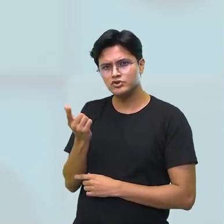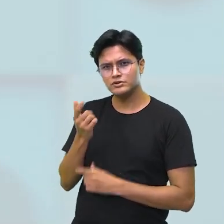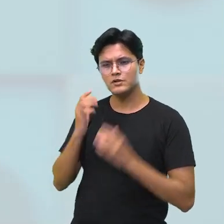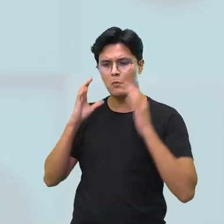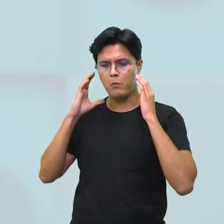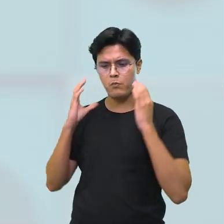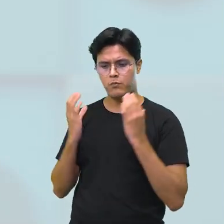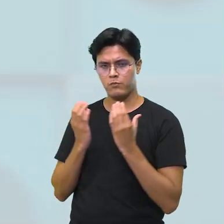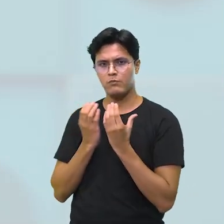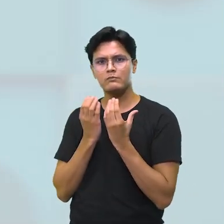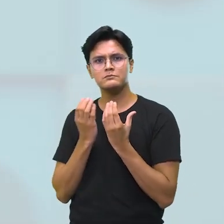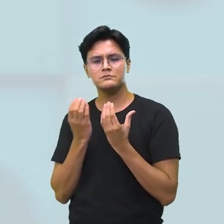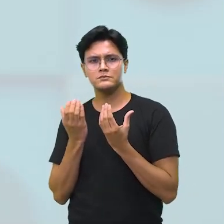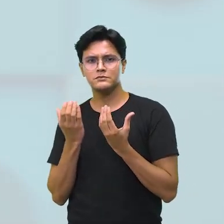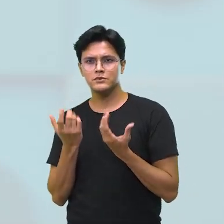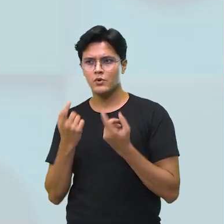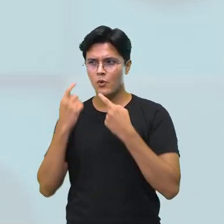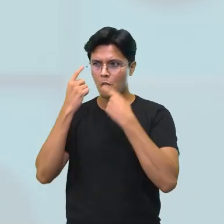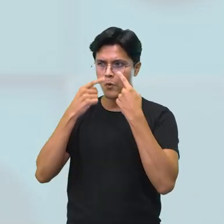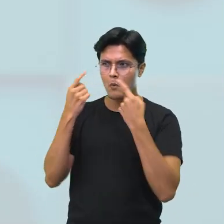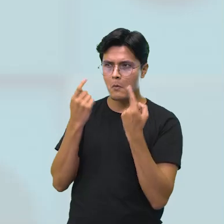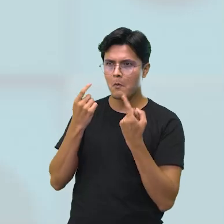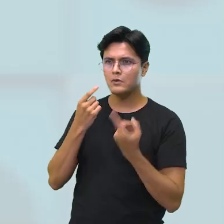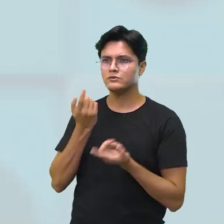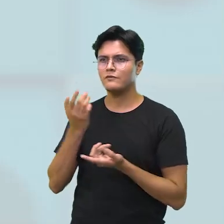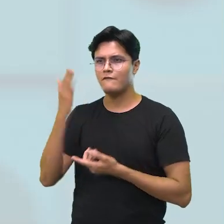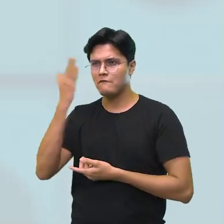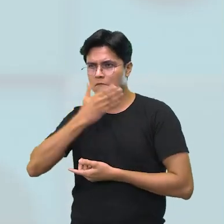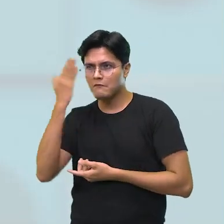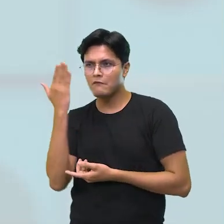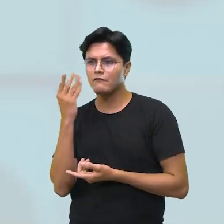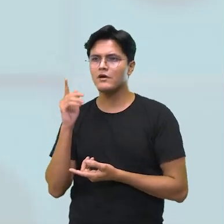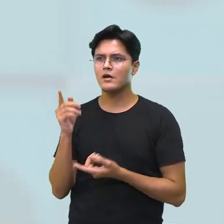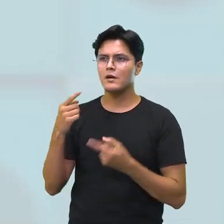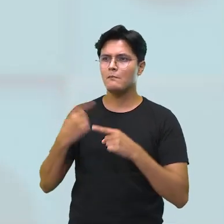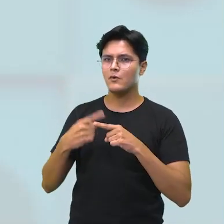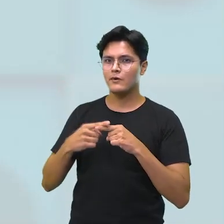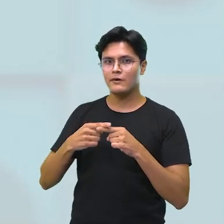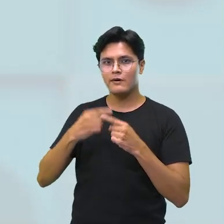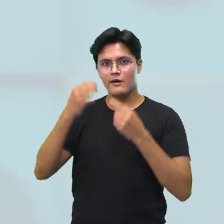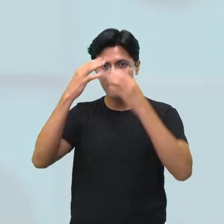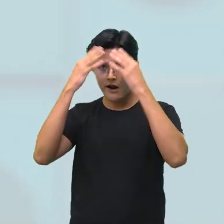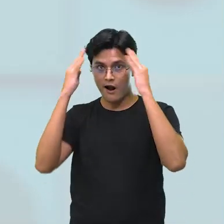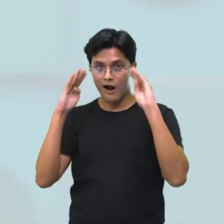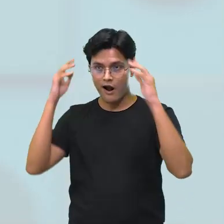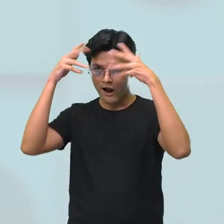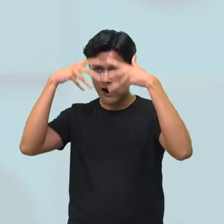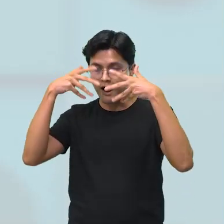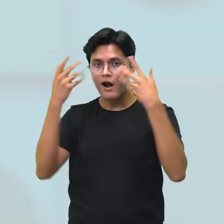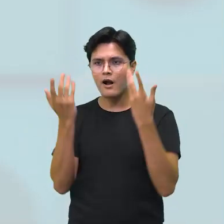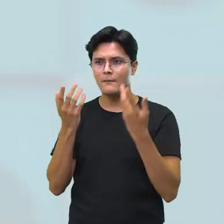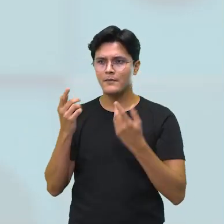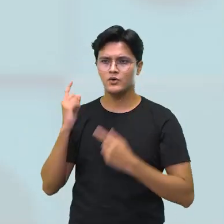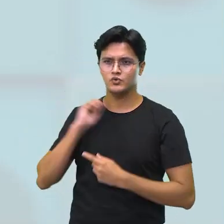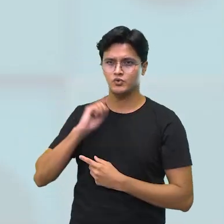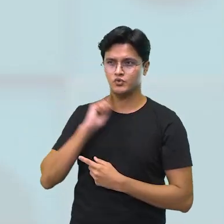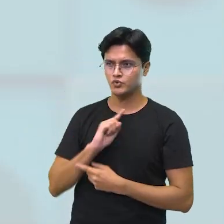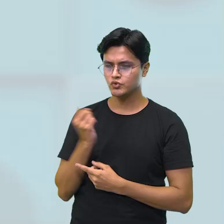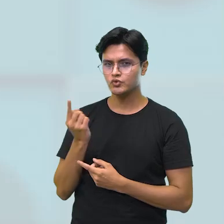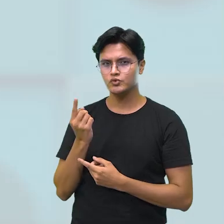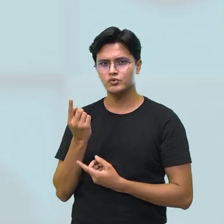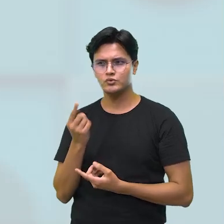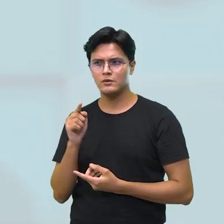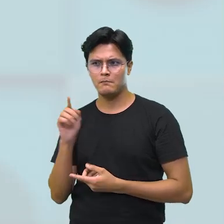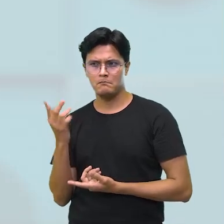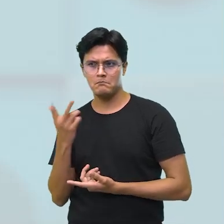barbudo, quase não se dava para ver os olhos, porque o cabelo estava assim bem na cara, sujo. Não parecia que ele era morador da casa,